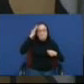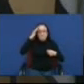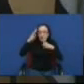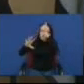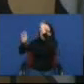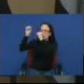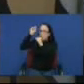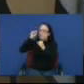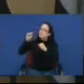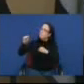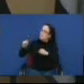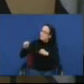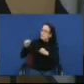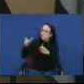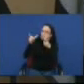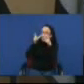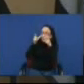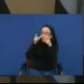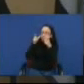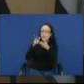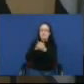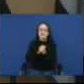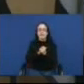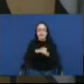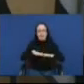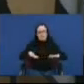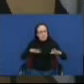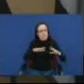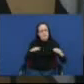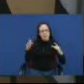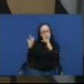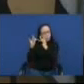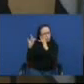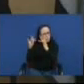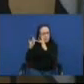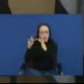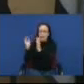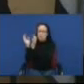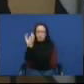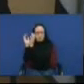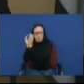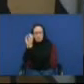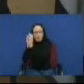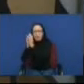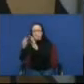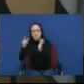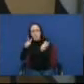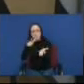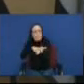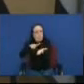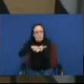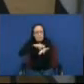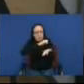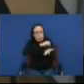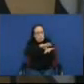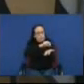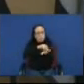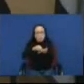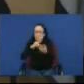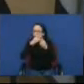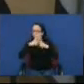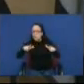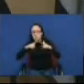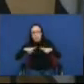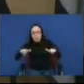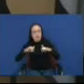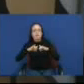que as pessoas possam estar entrando em contato conosco. Nós temos materiais de divulgação, folder, cartaz, vídeos